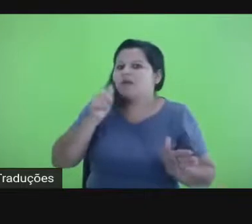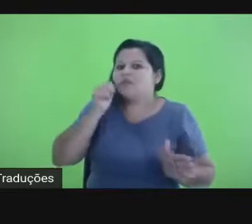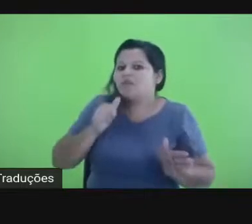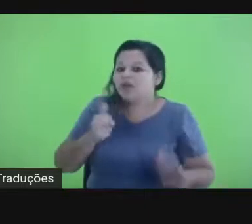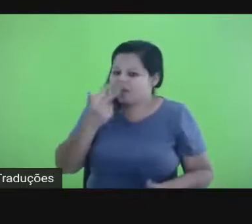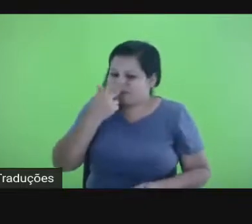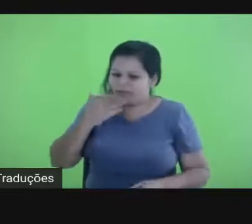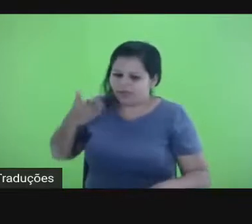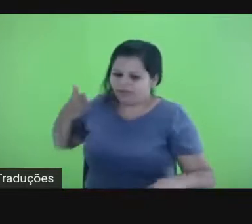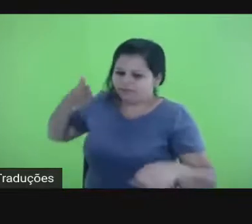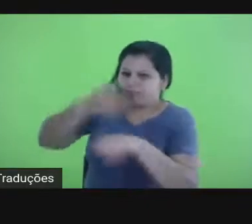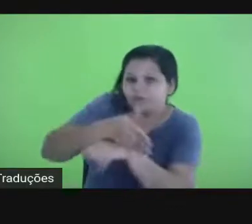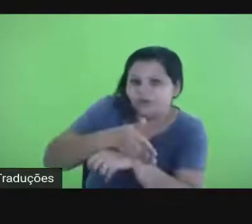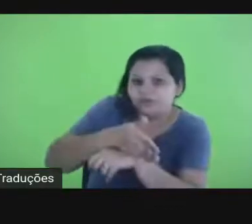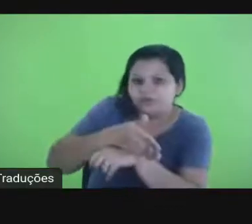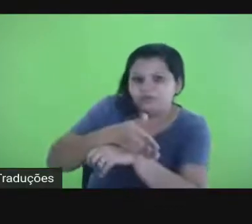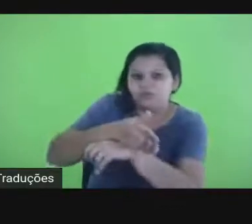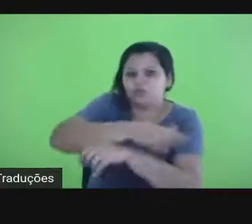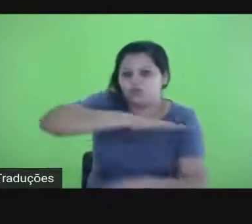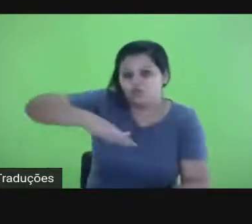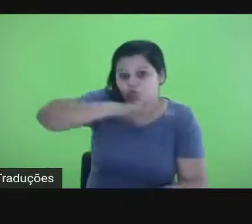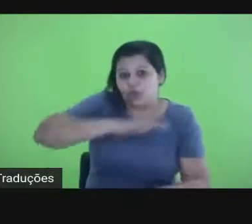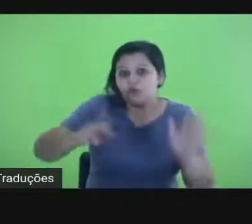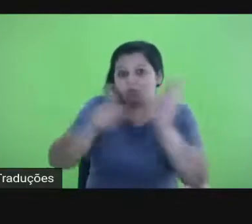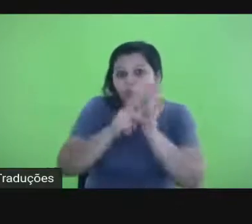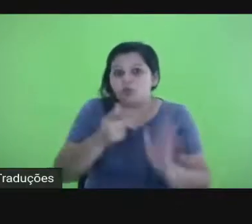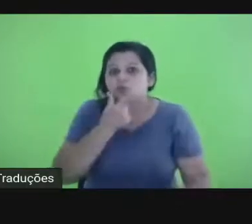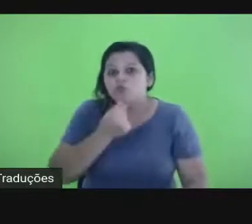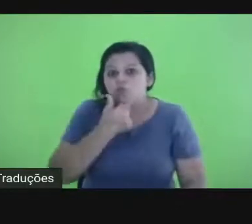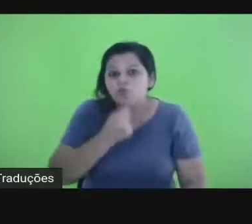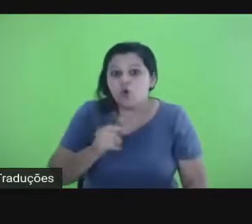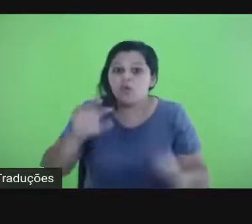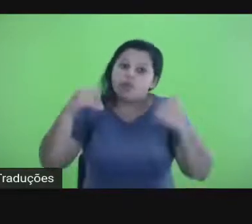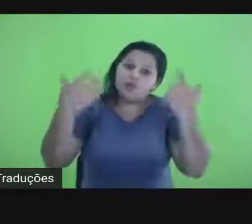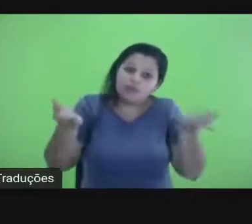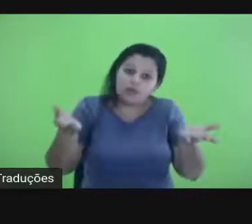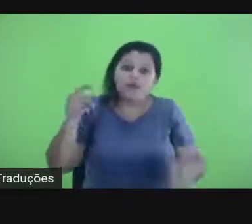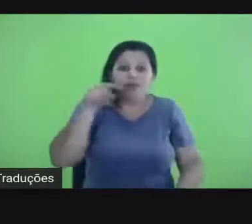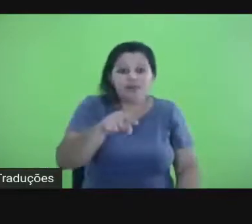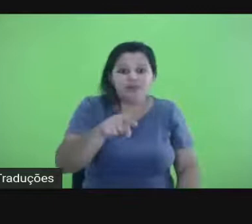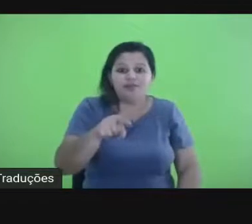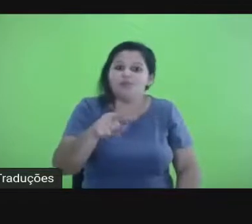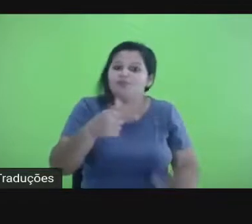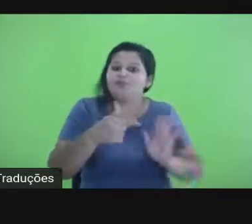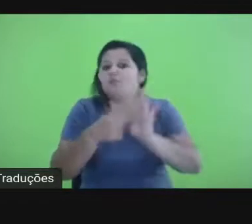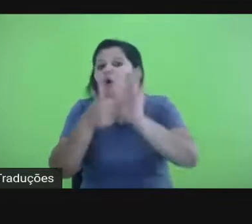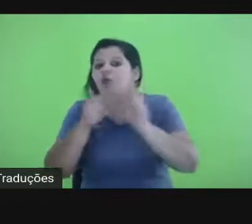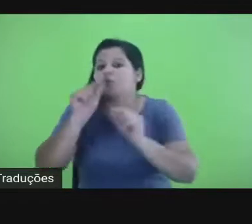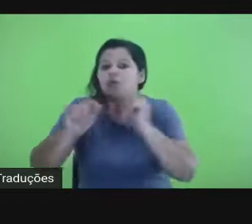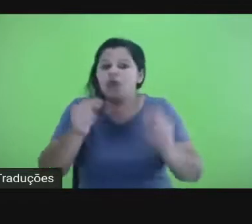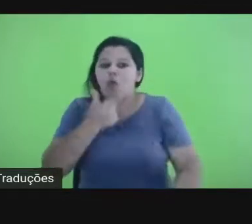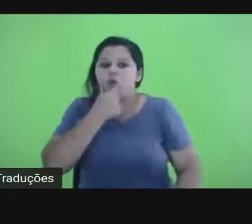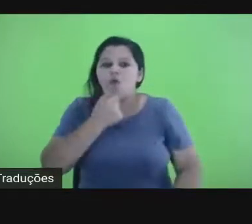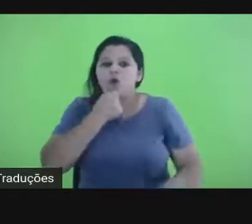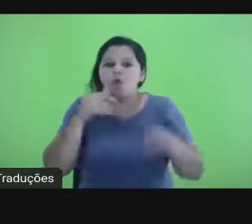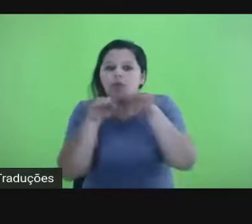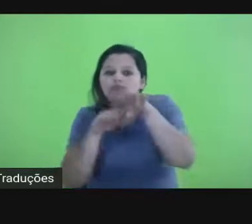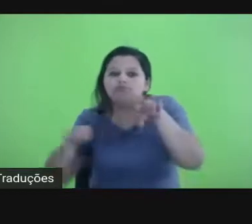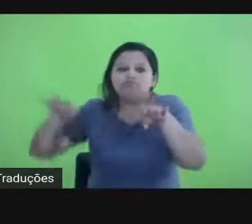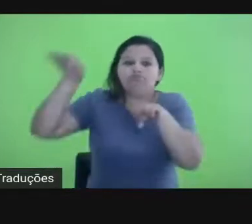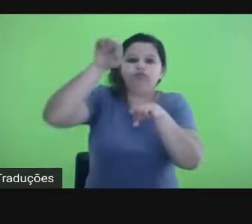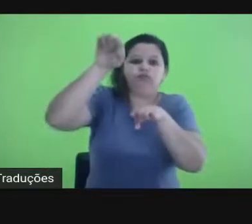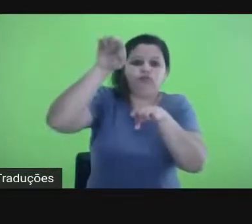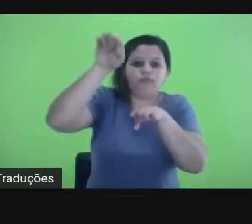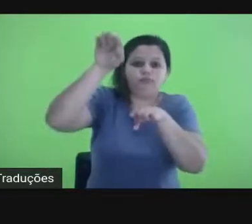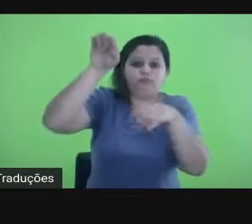é masculino. Então, o assédio nada mais é do que a reafirmação do poder da supremacia masculina. Eu gosto muito eu tenho usado